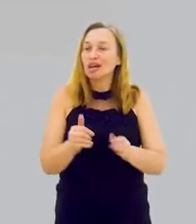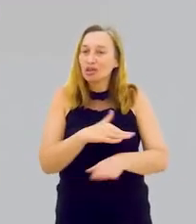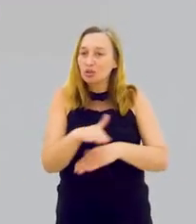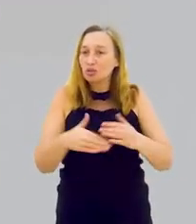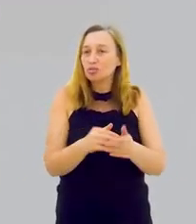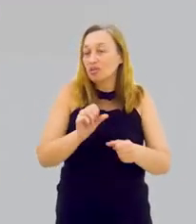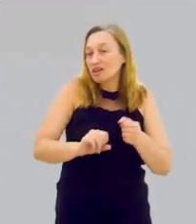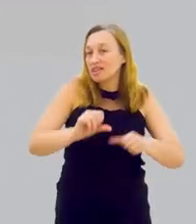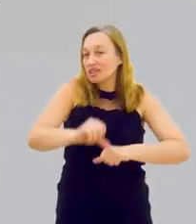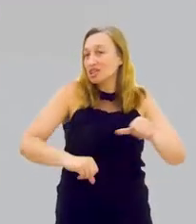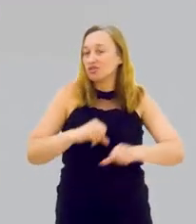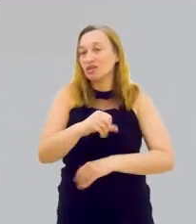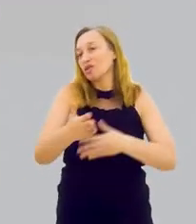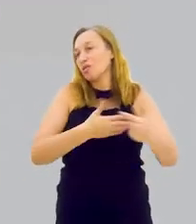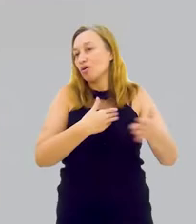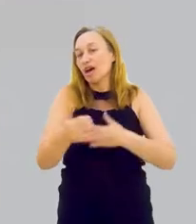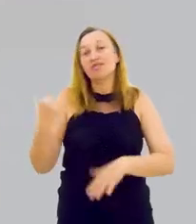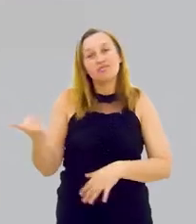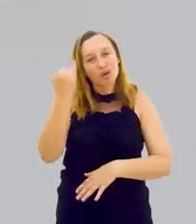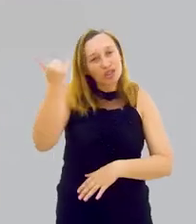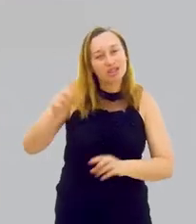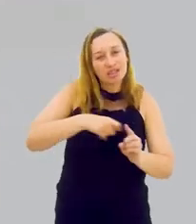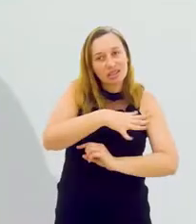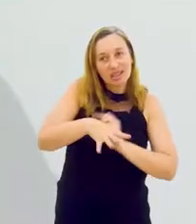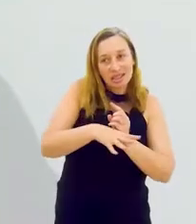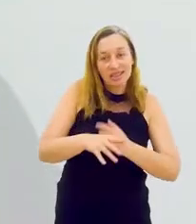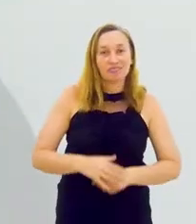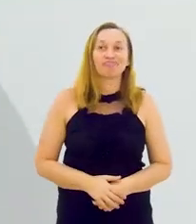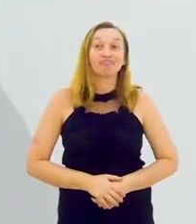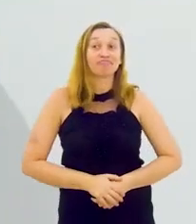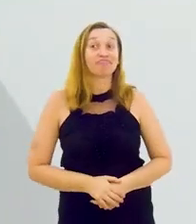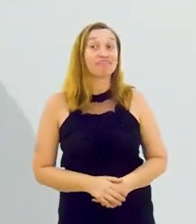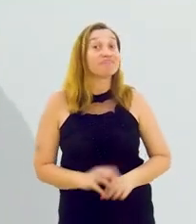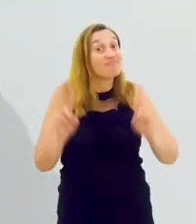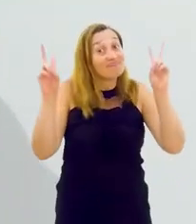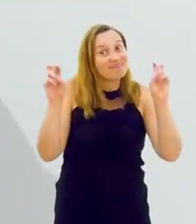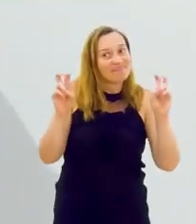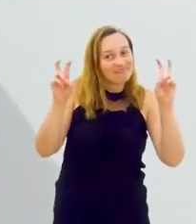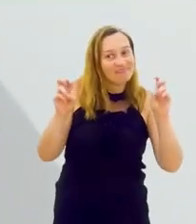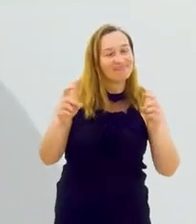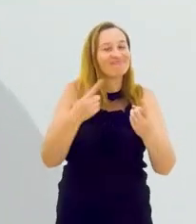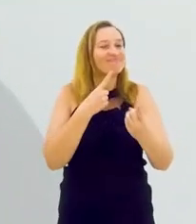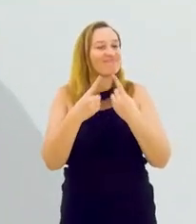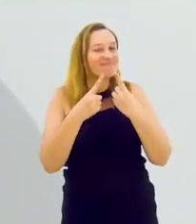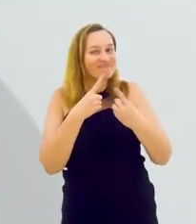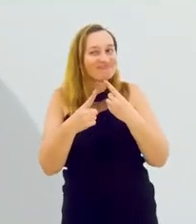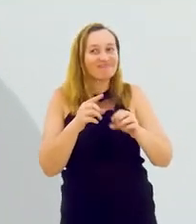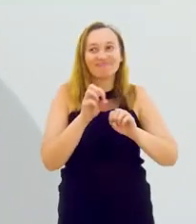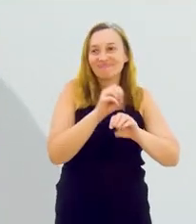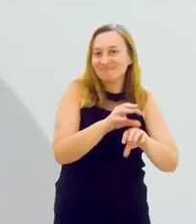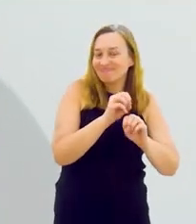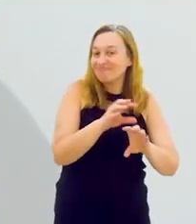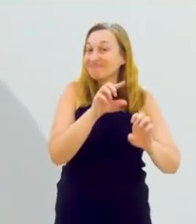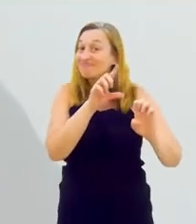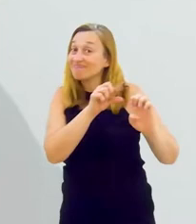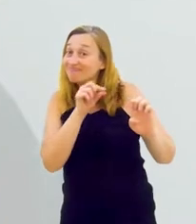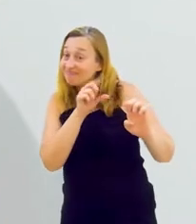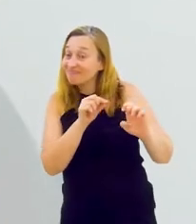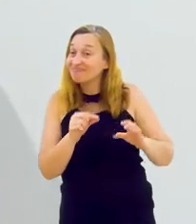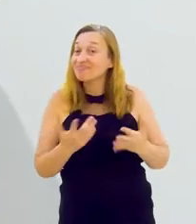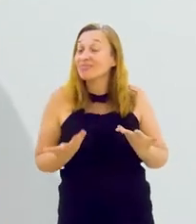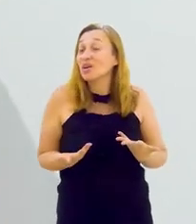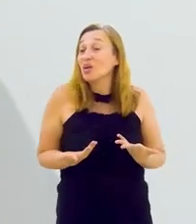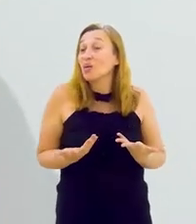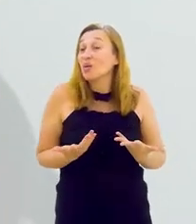atores para fazer qualquer transformação necessária na sociedade. Indo lá no tema que a gente estava discutindo da educação